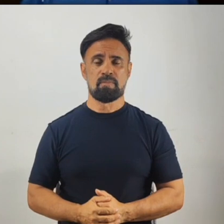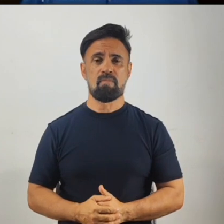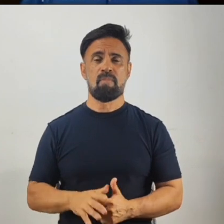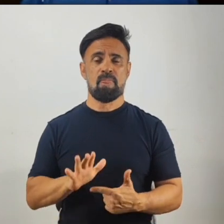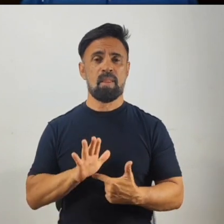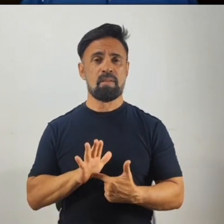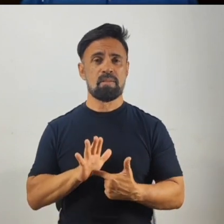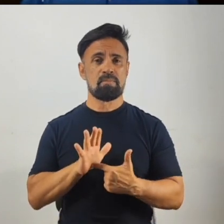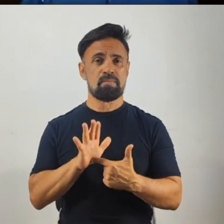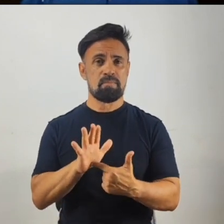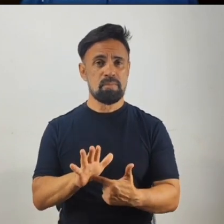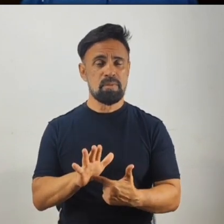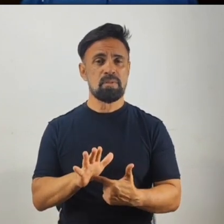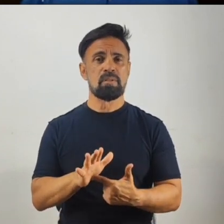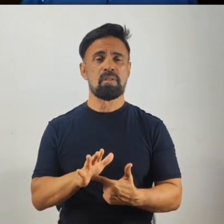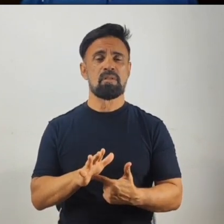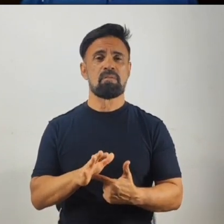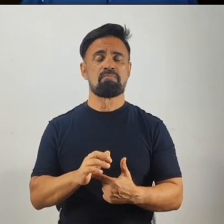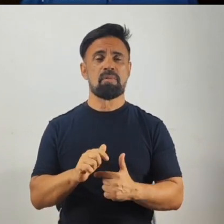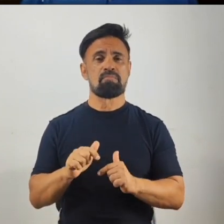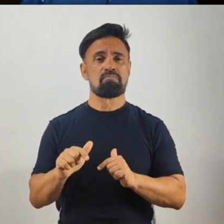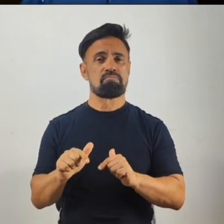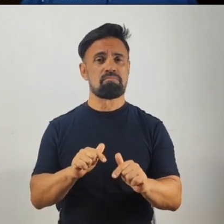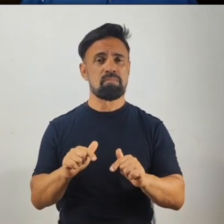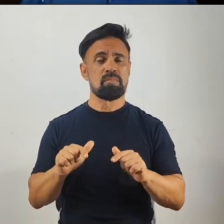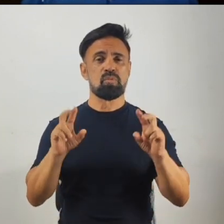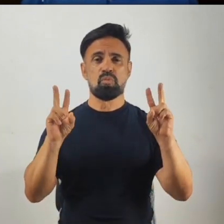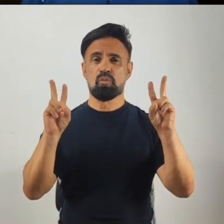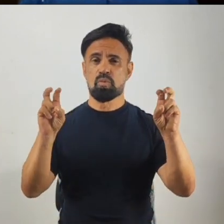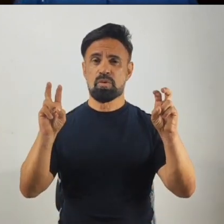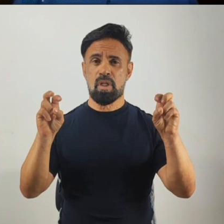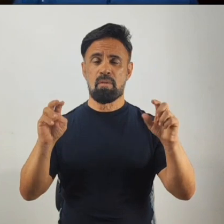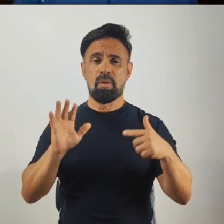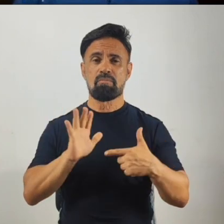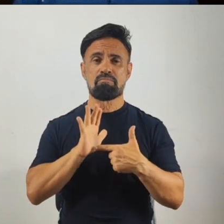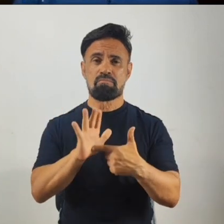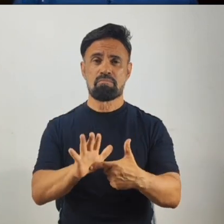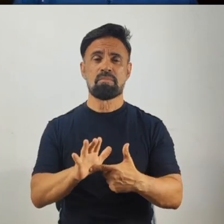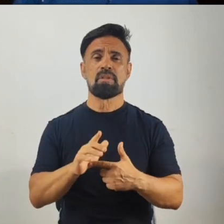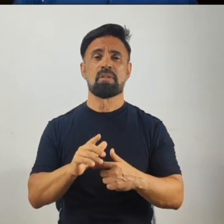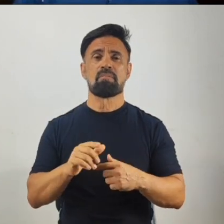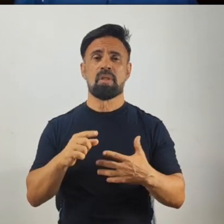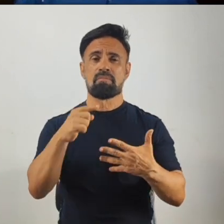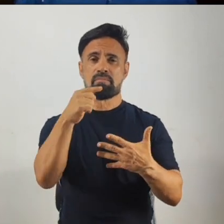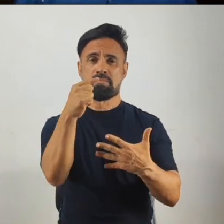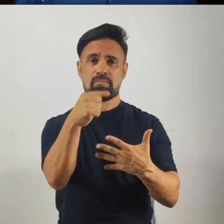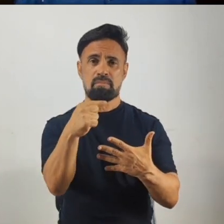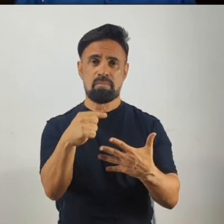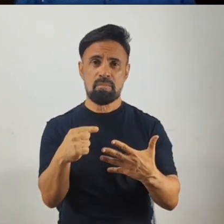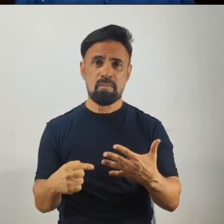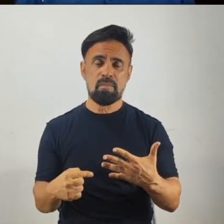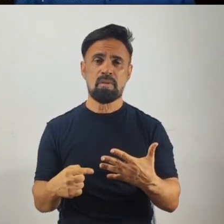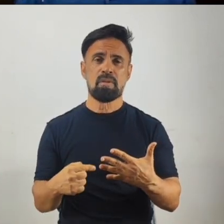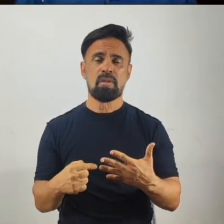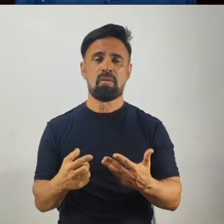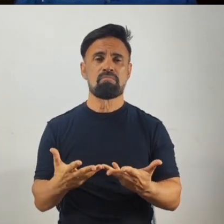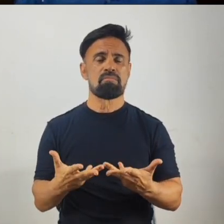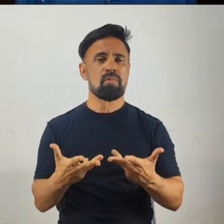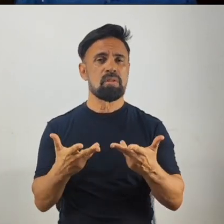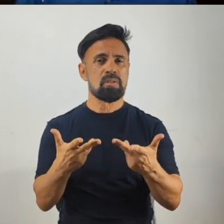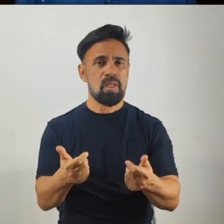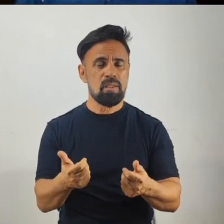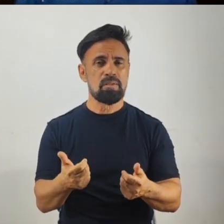Nessa apresentação, nós vamos trabalhar as questões relacionadas à